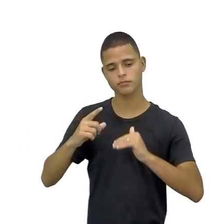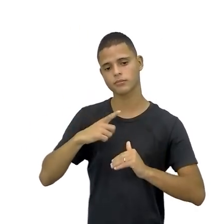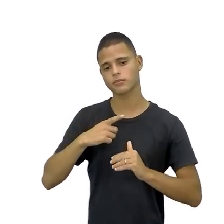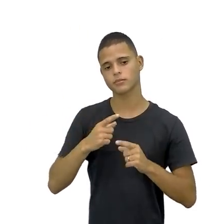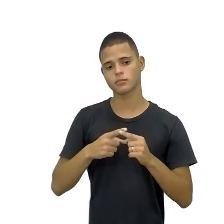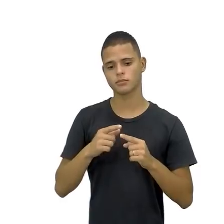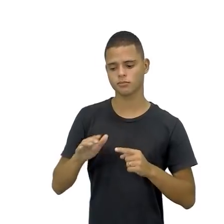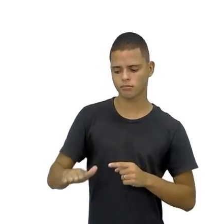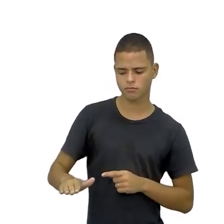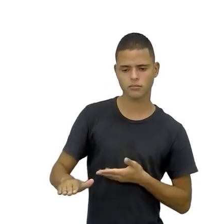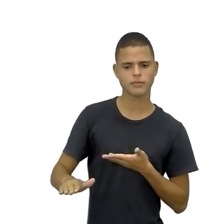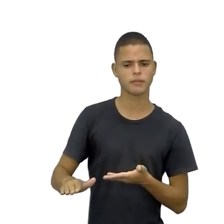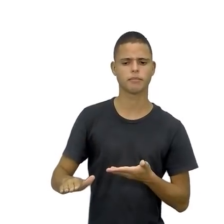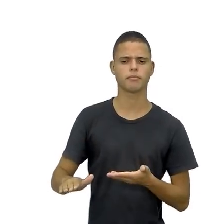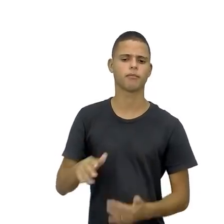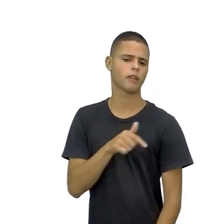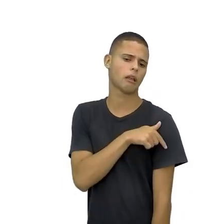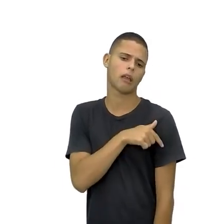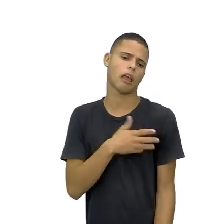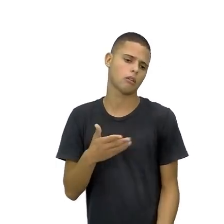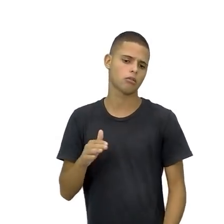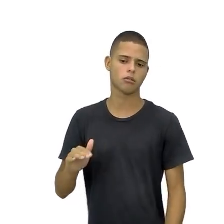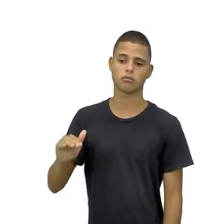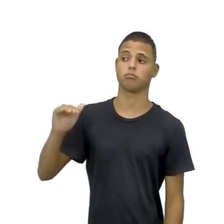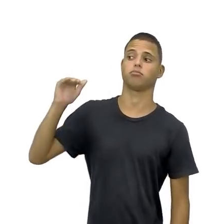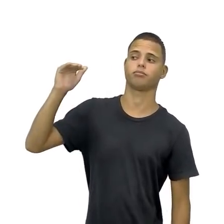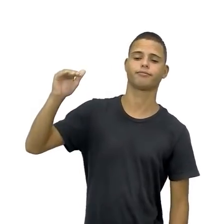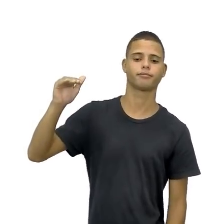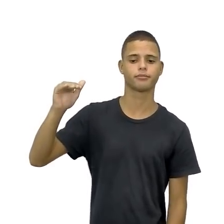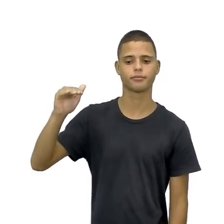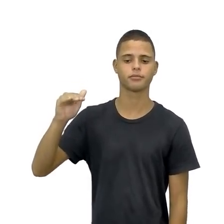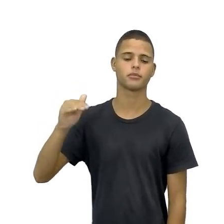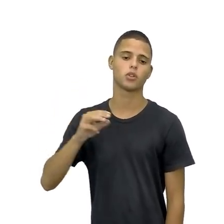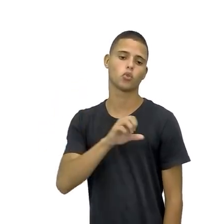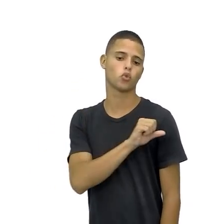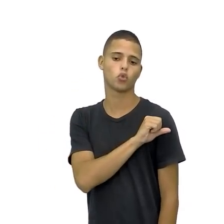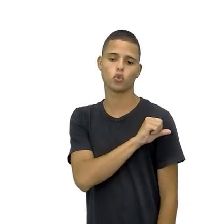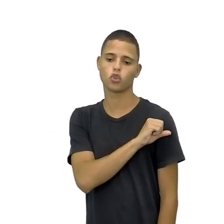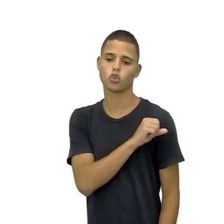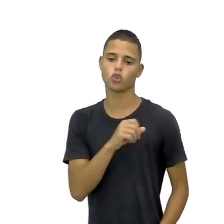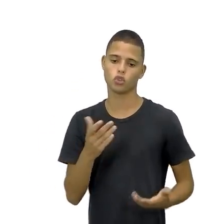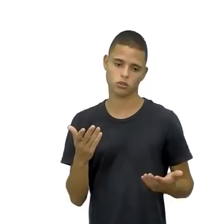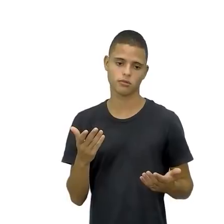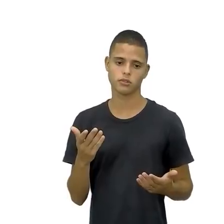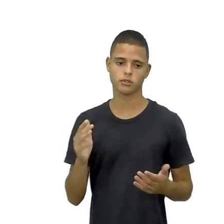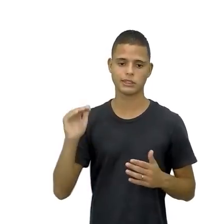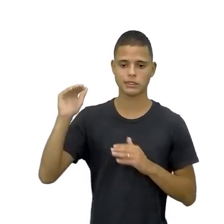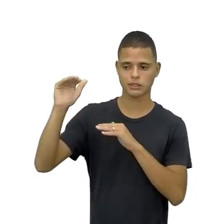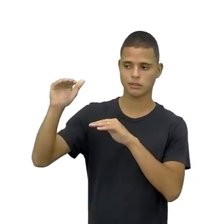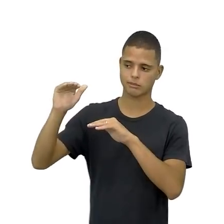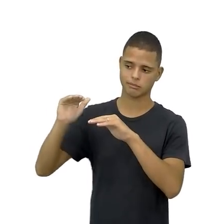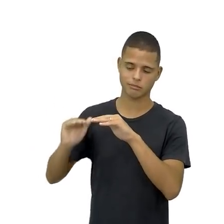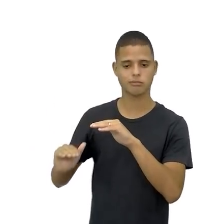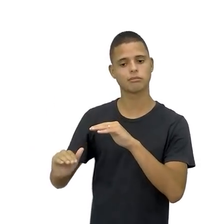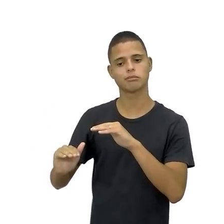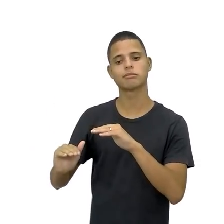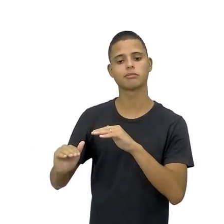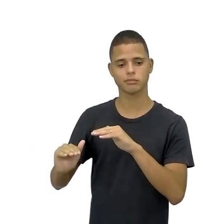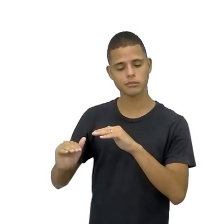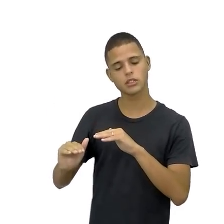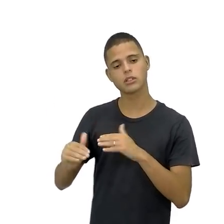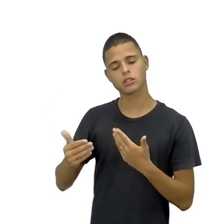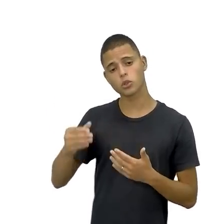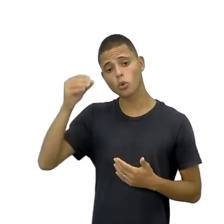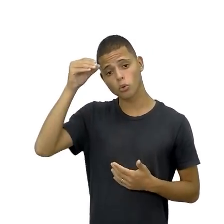porque um estudante pode estar no 7º, o outro no 6º, às vezes poderá vir até um aluno do ensino médio, né, dentro